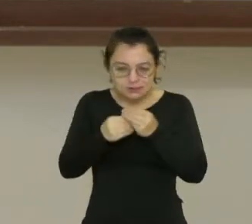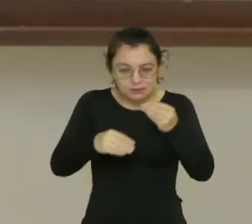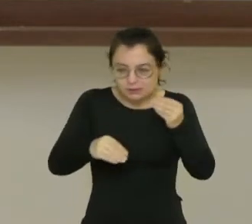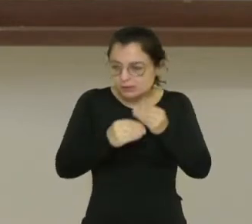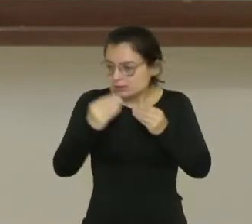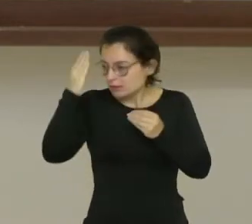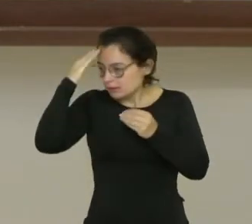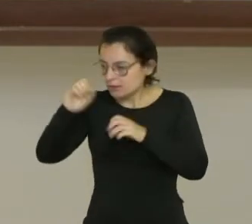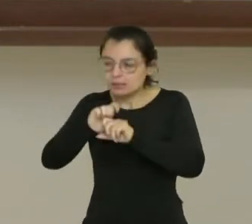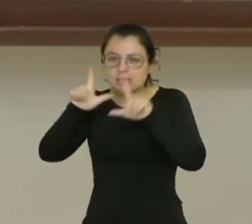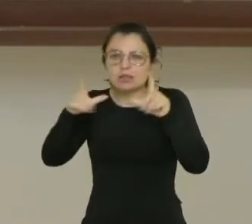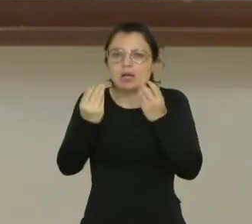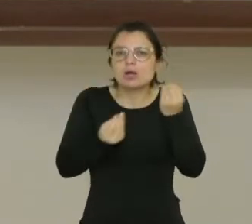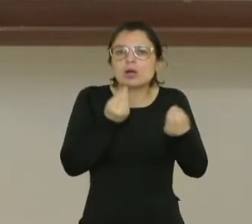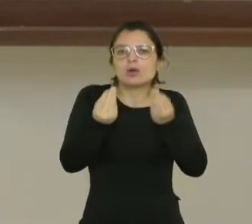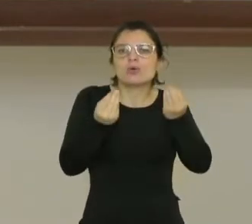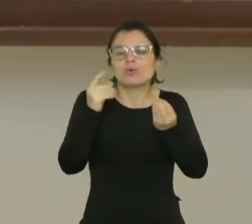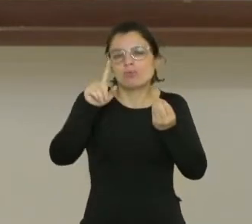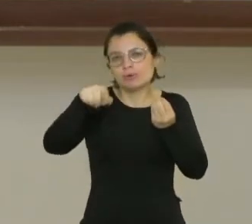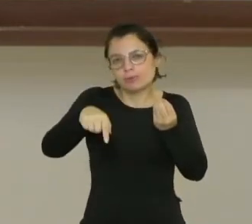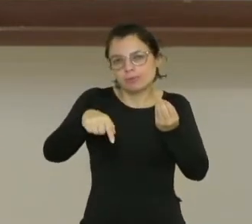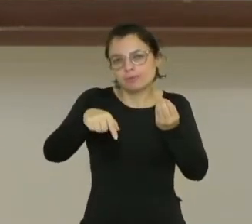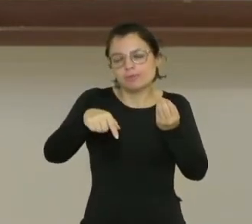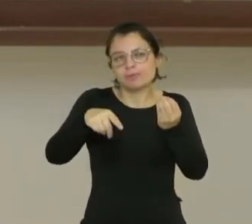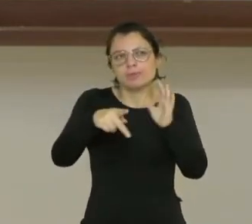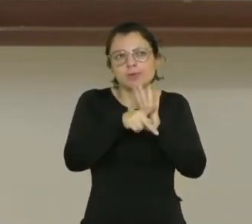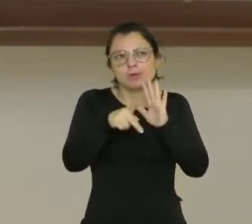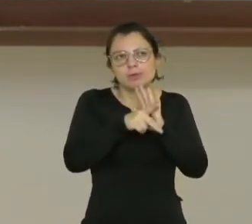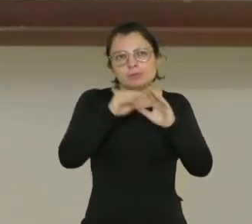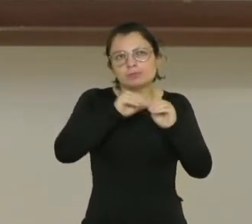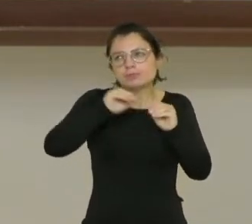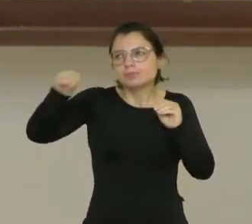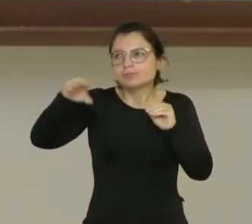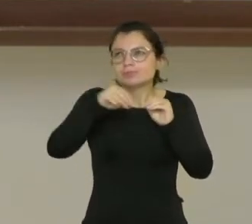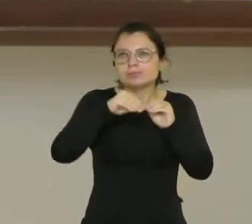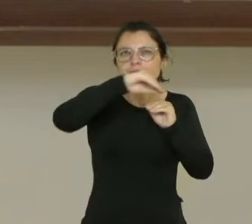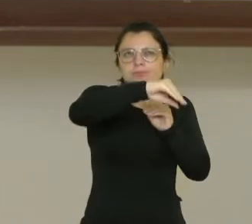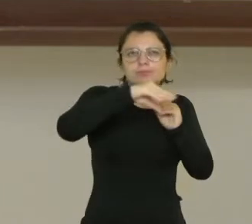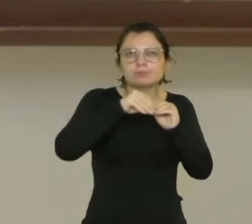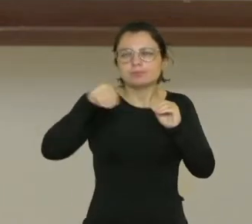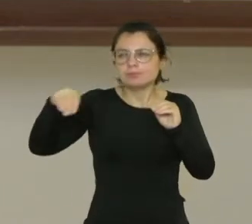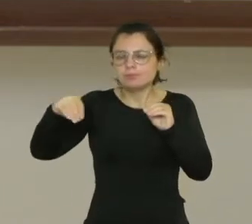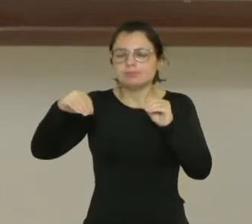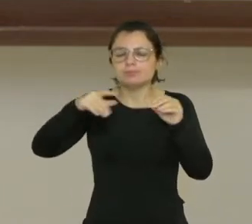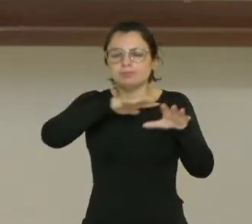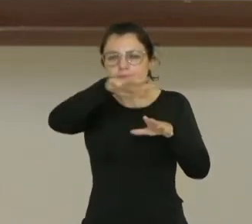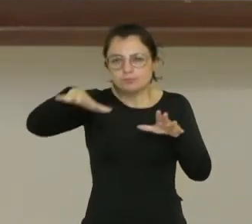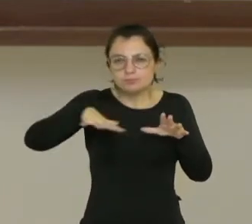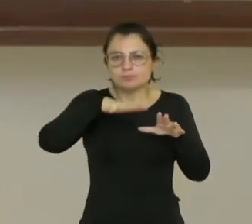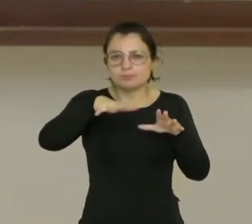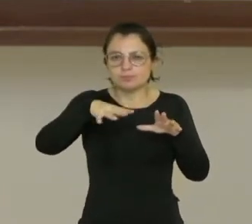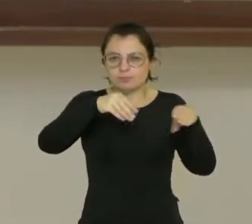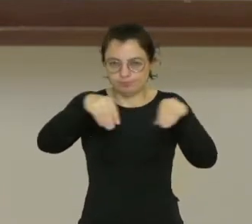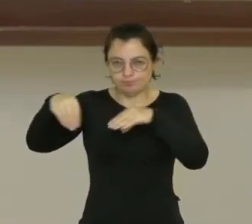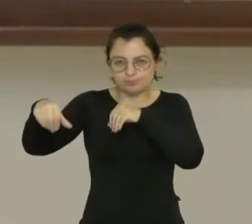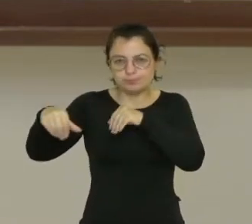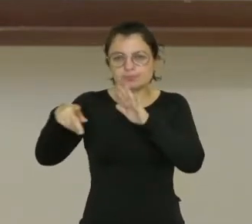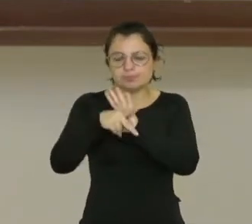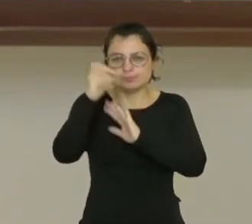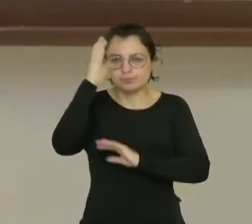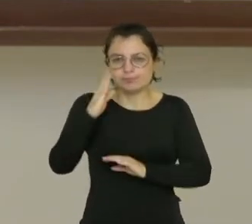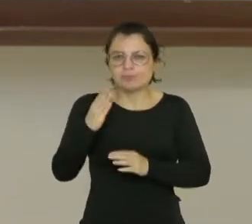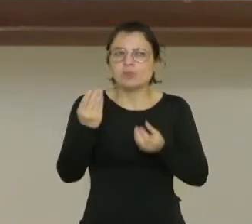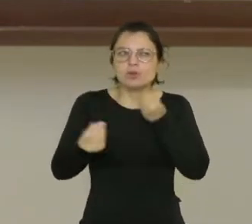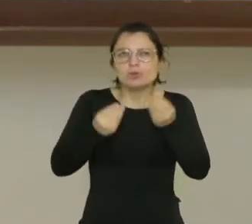para entender como foi o processo migratório dentro do território brasileiro, as mudanças que foram acontecendo dentro da